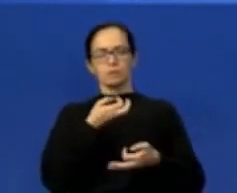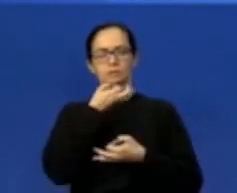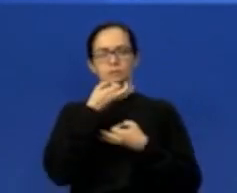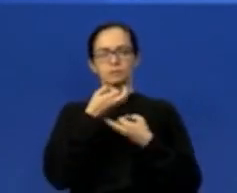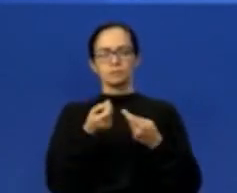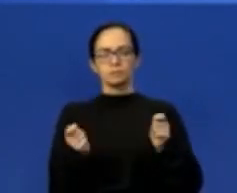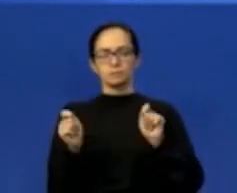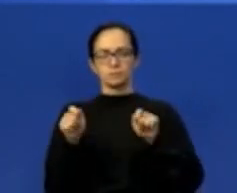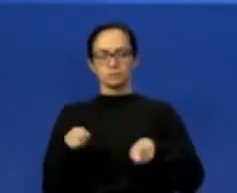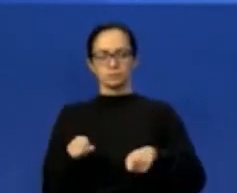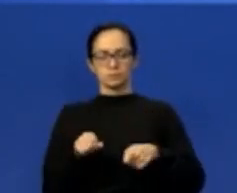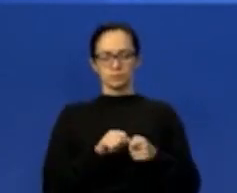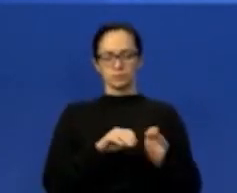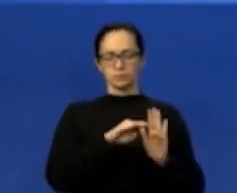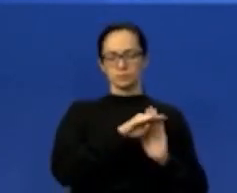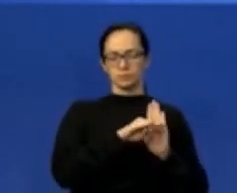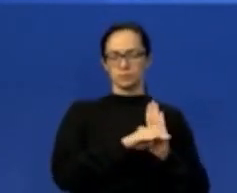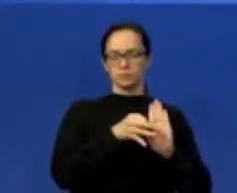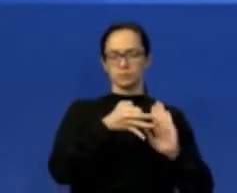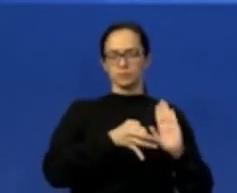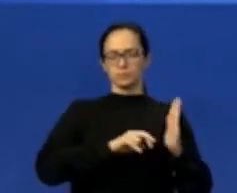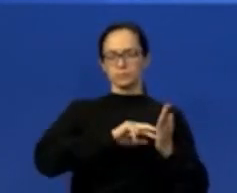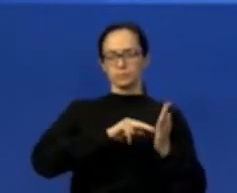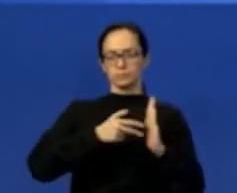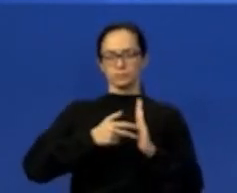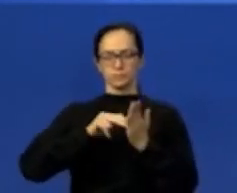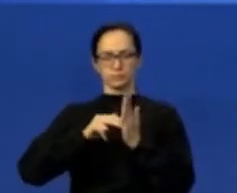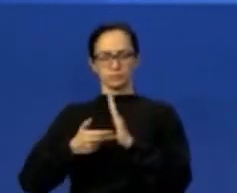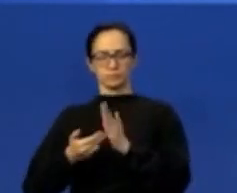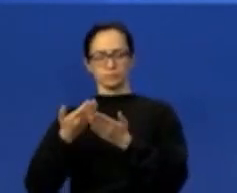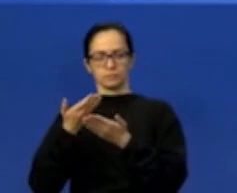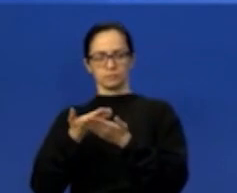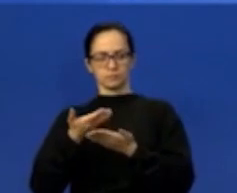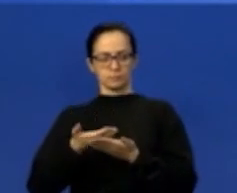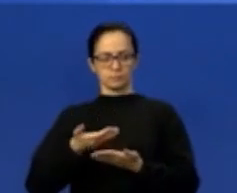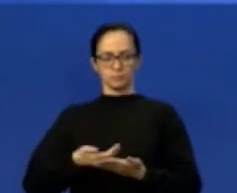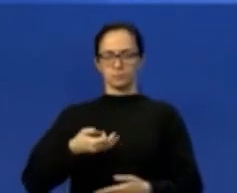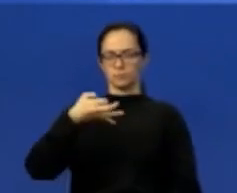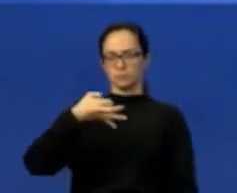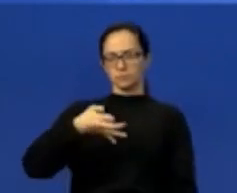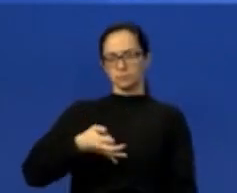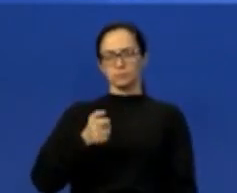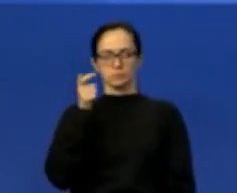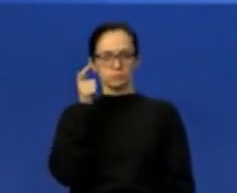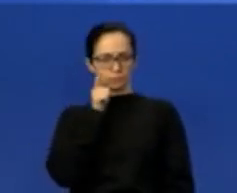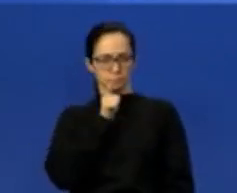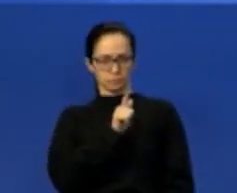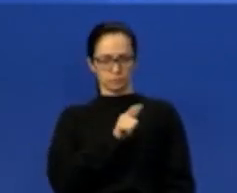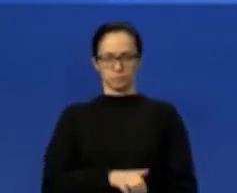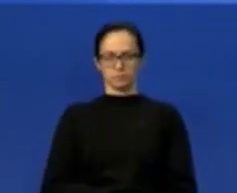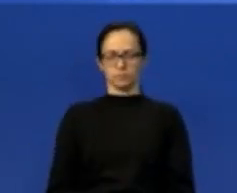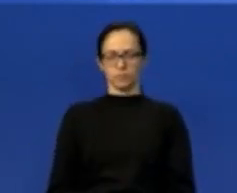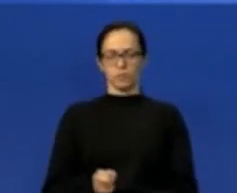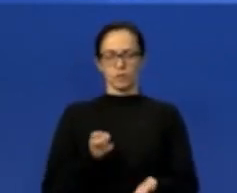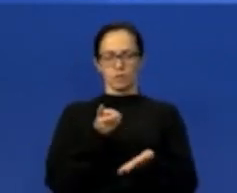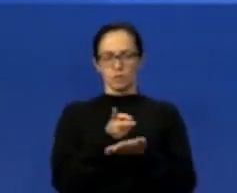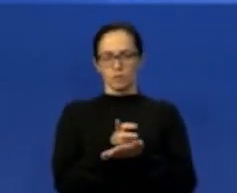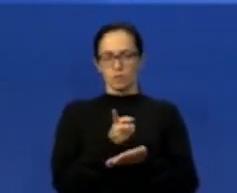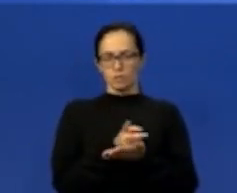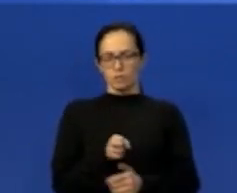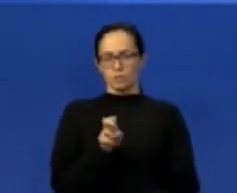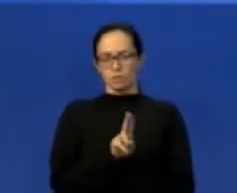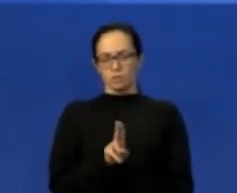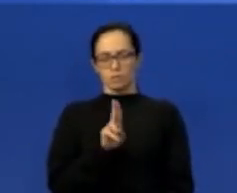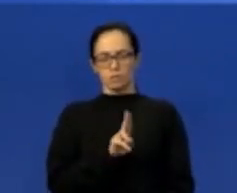opiniões, mas fundamentadas nos conceitos que foram estudados e foram adquiridos, tá certo, pessoal? Sempre utilizando as